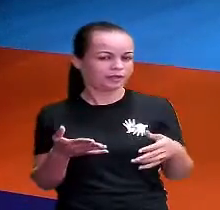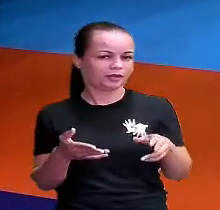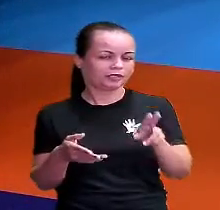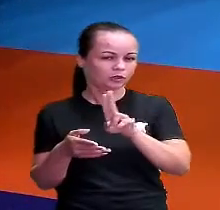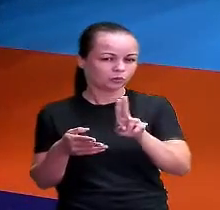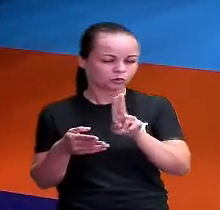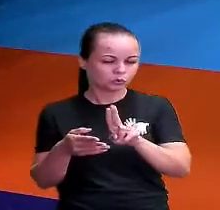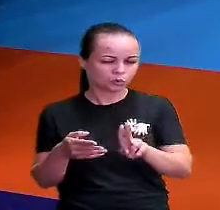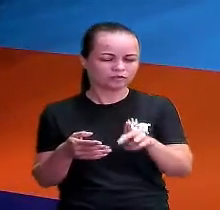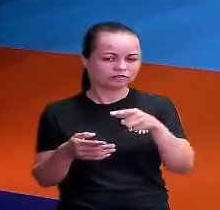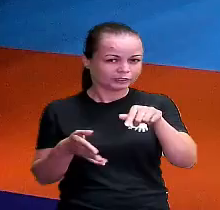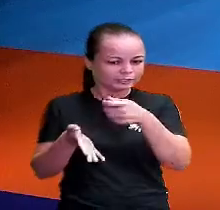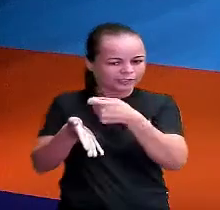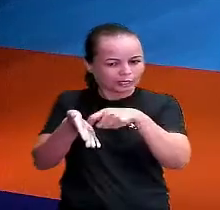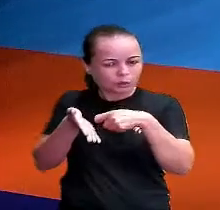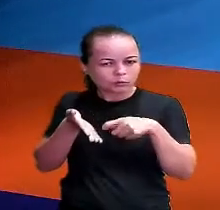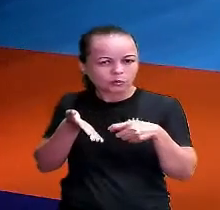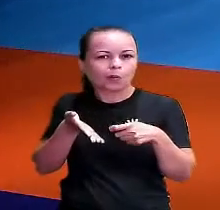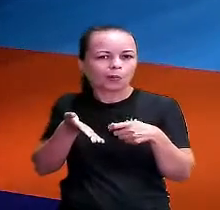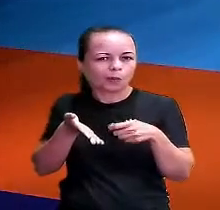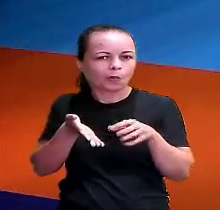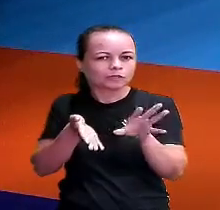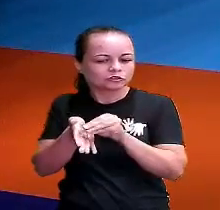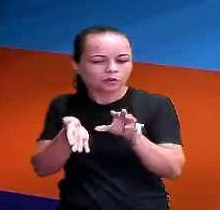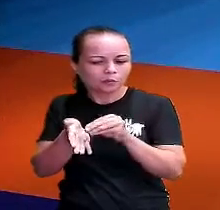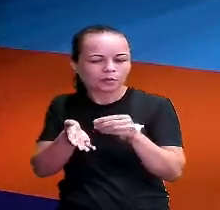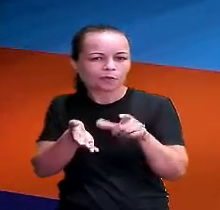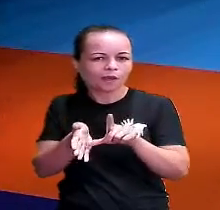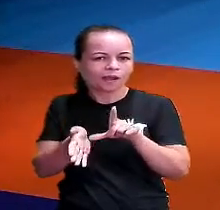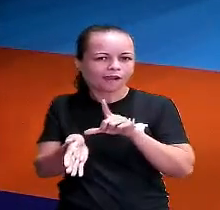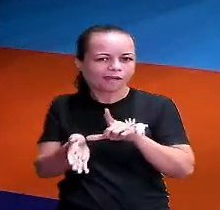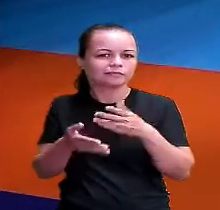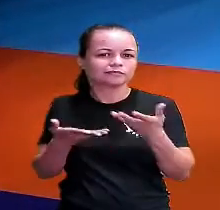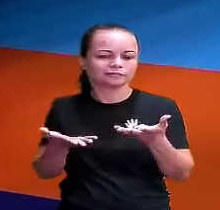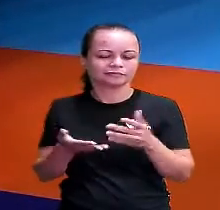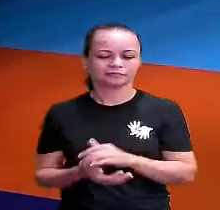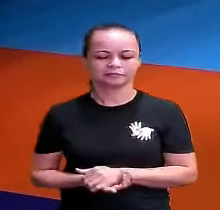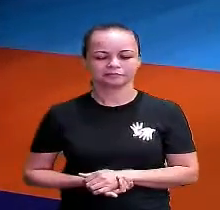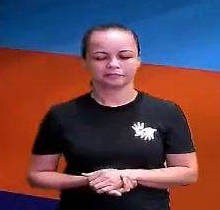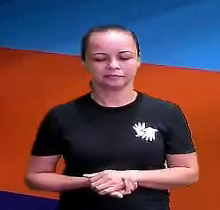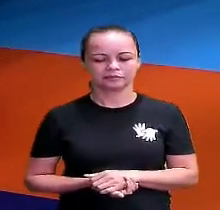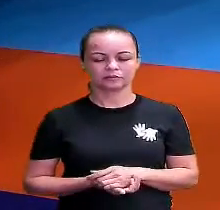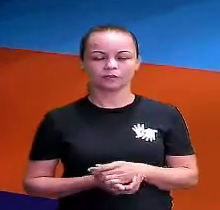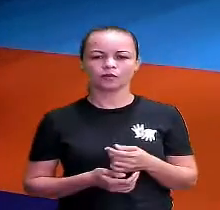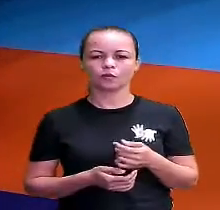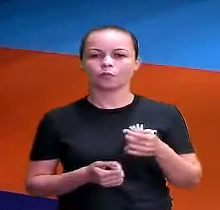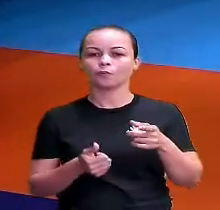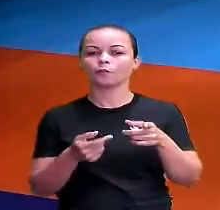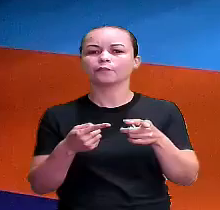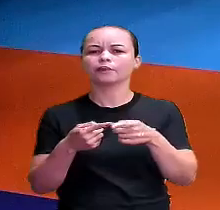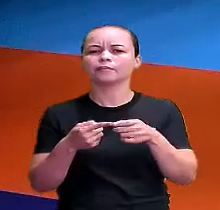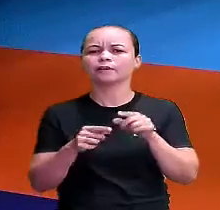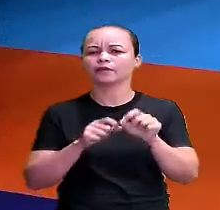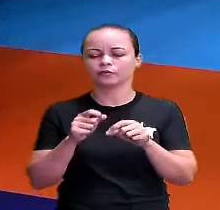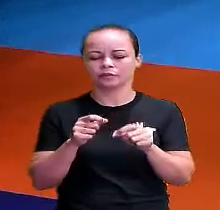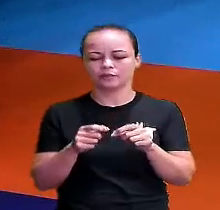aí, quem anotou e que está falando aí para mim agora? Ó, como é que eu chamo aqui o primeiro? Eu vou chamar